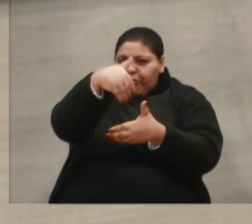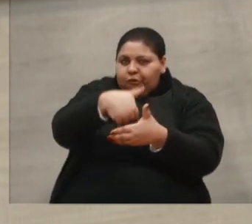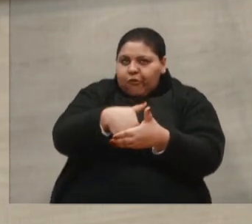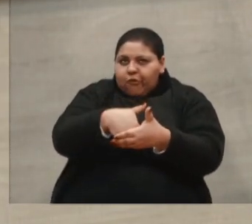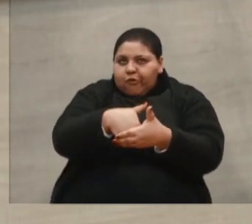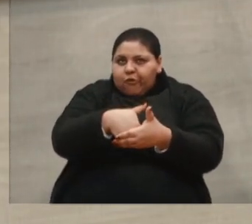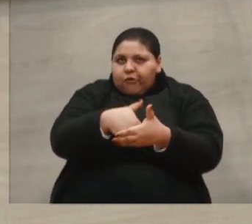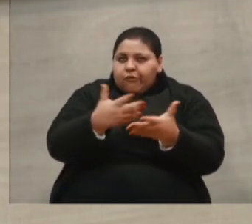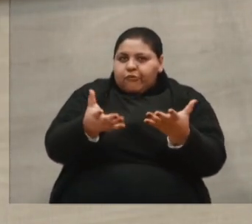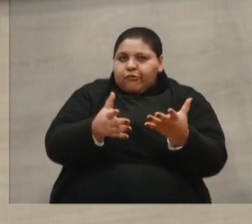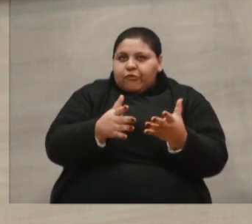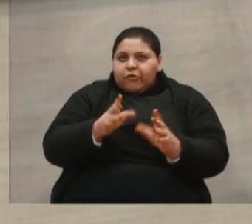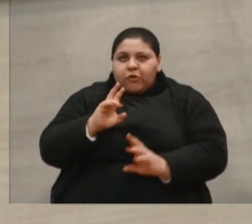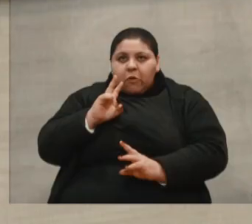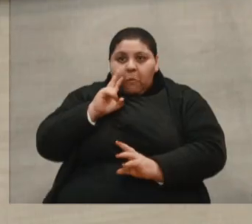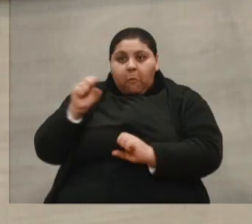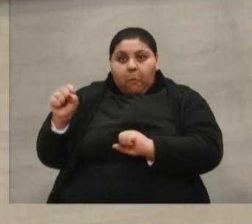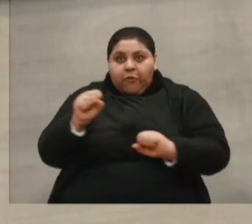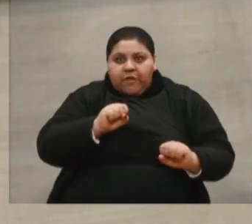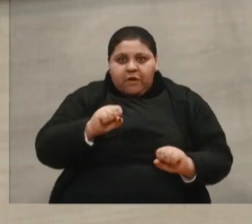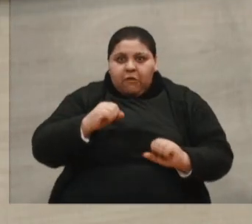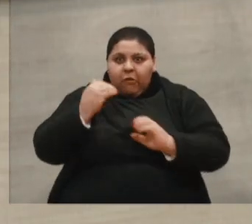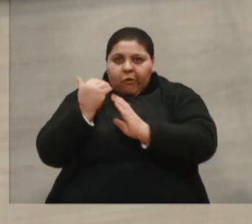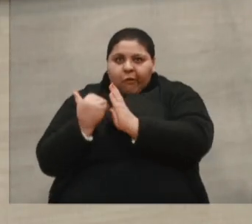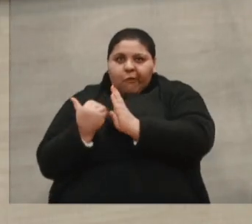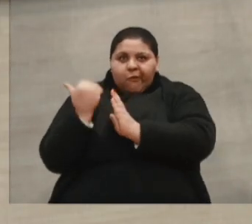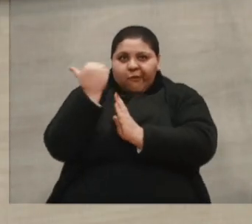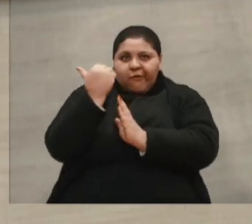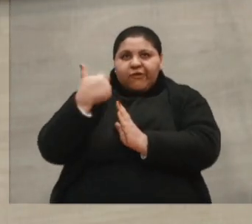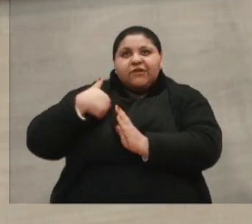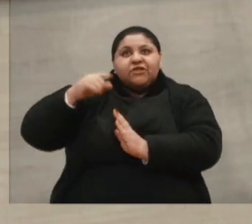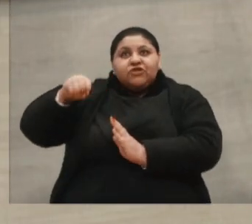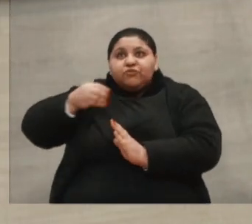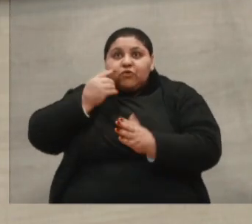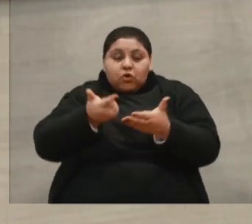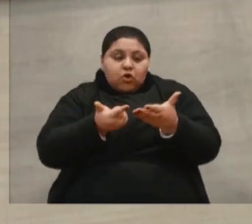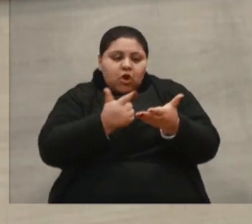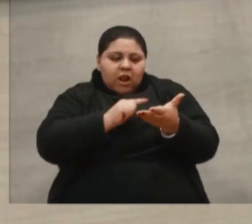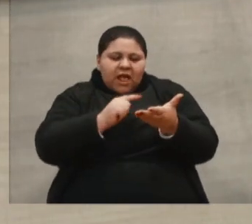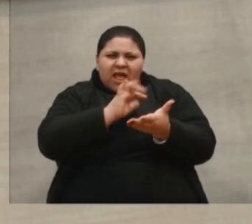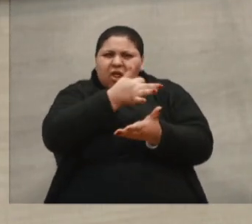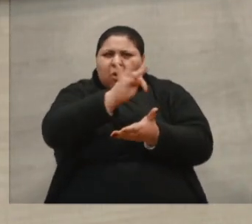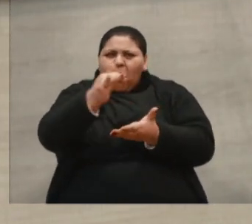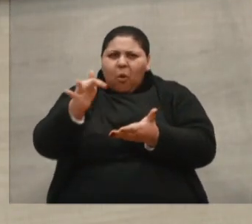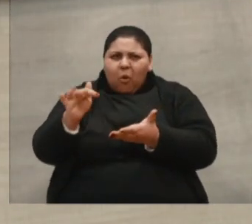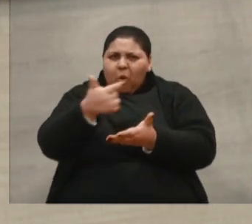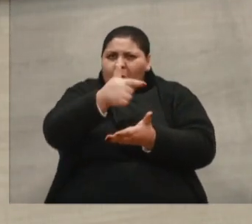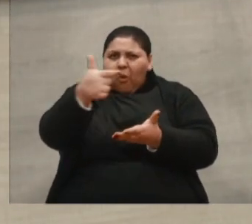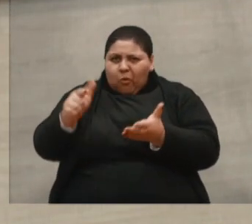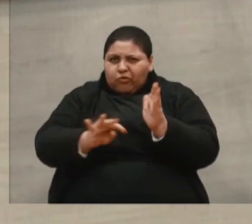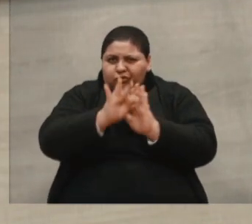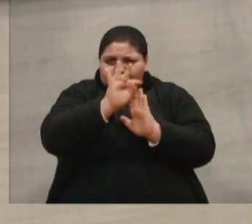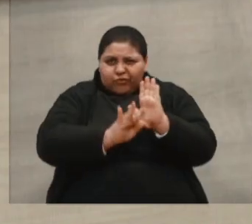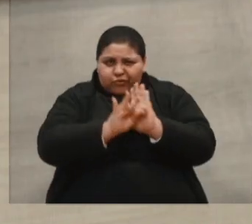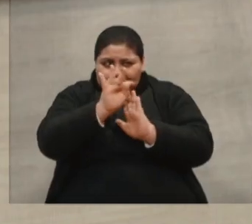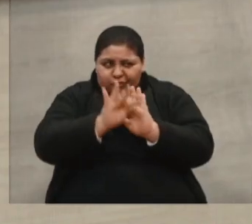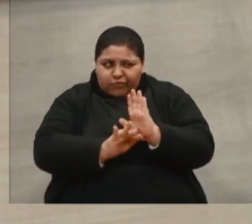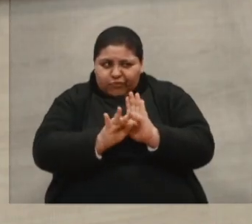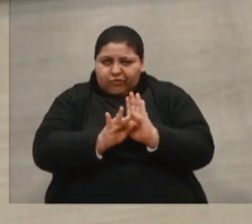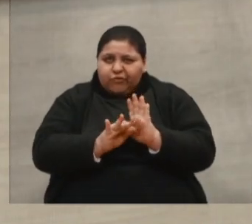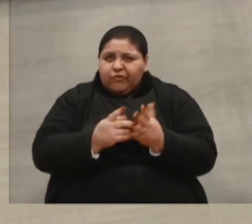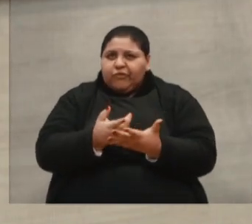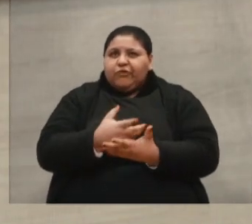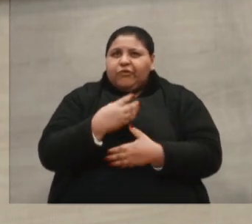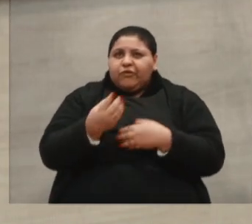dividem dentro de um escopo Poderosas e Grandiosas. Eu tive a oportunidade de ler outros textos aqui também, não só o